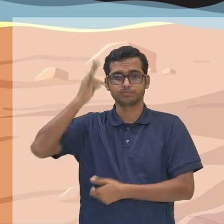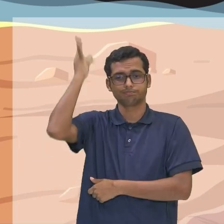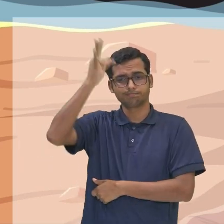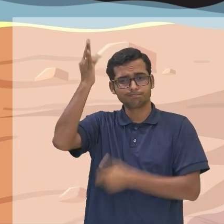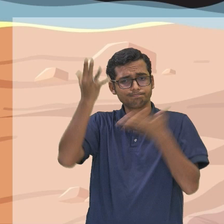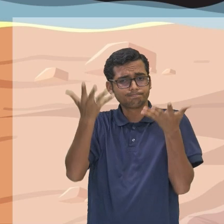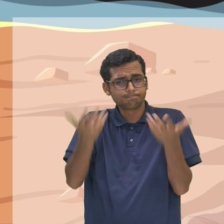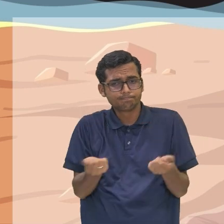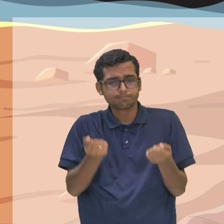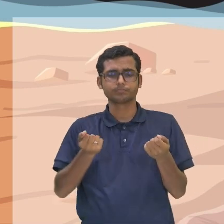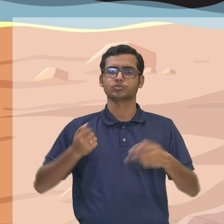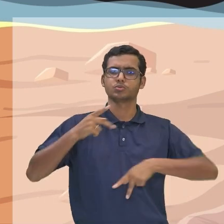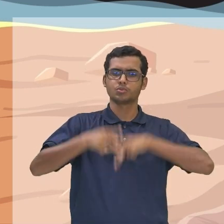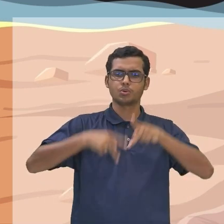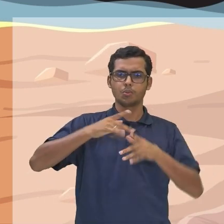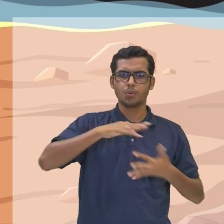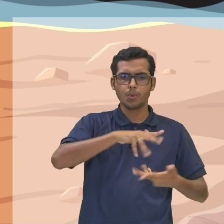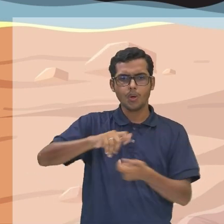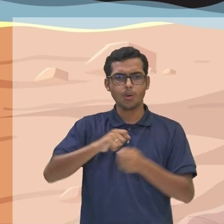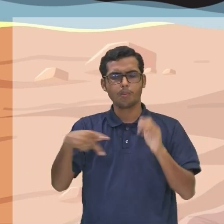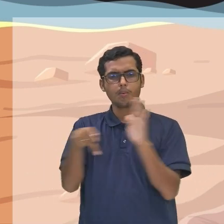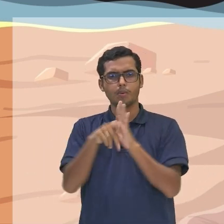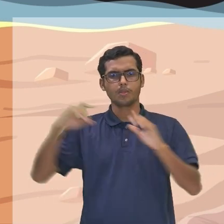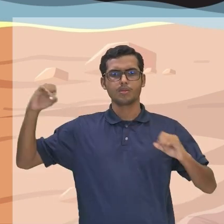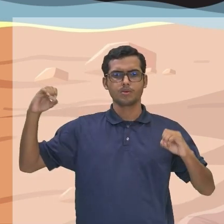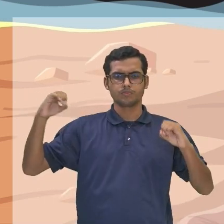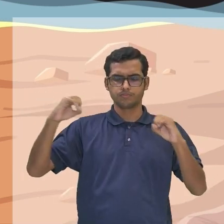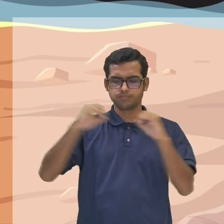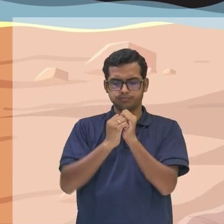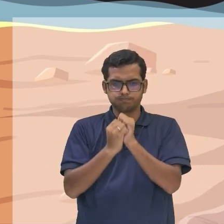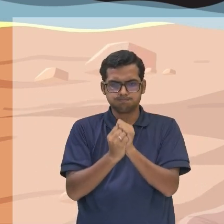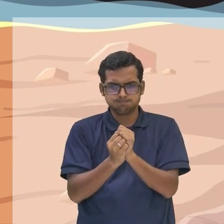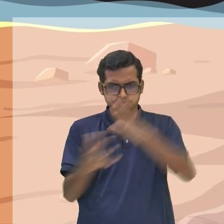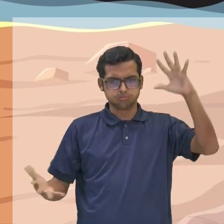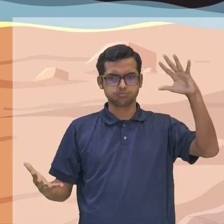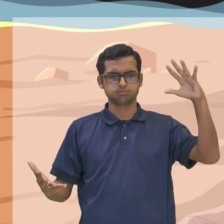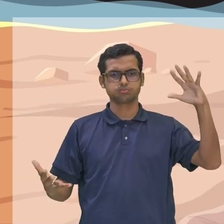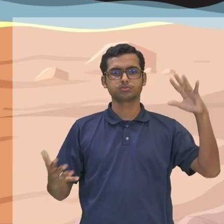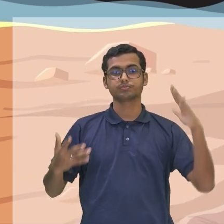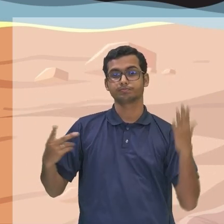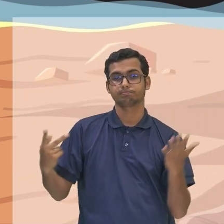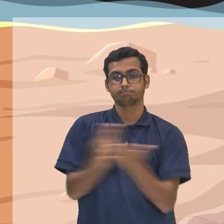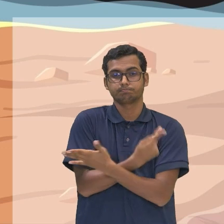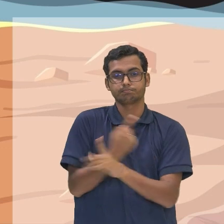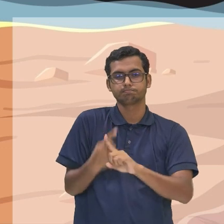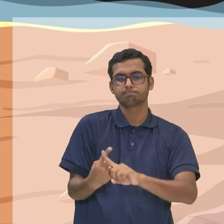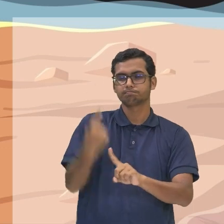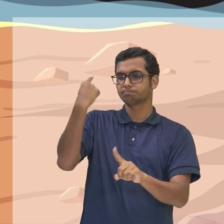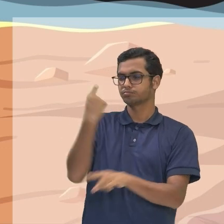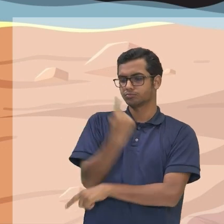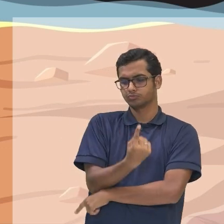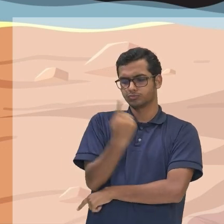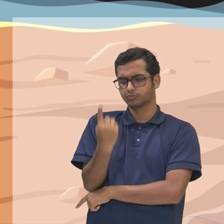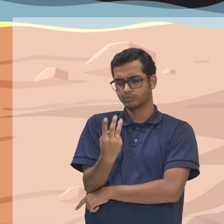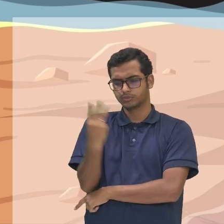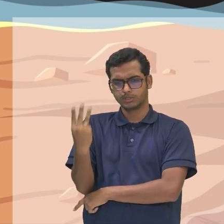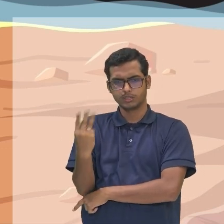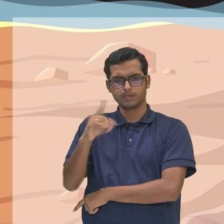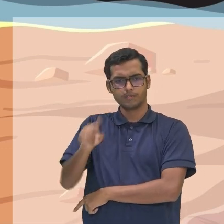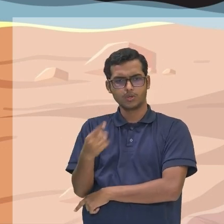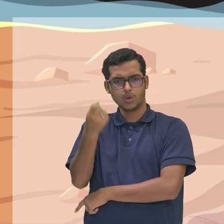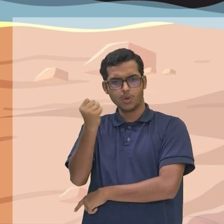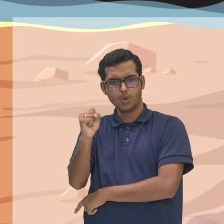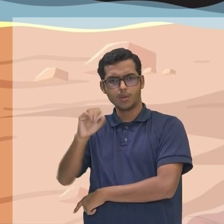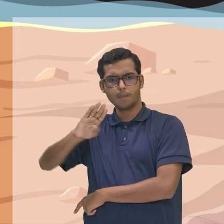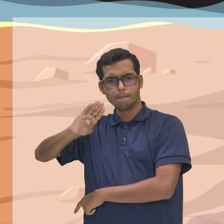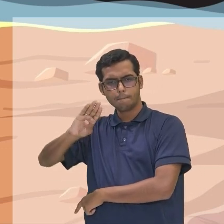Big Bang. E o Big Bang ocorreu há 13,8 bilhões de anos atrás. Bom, tudo começou num